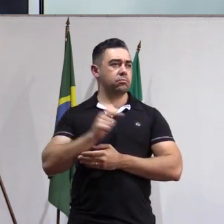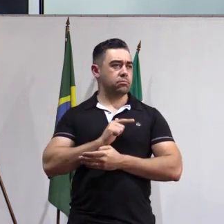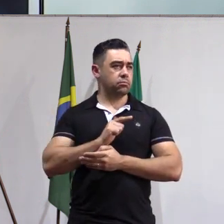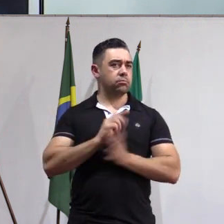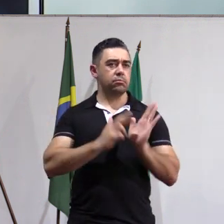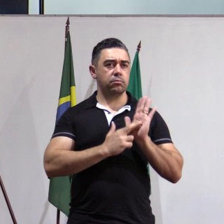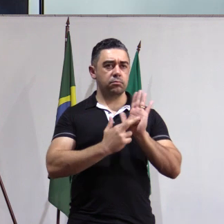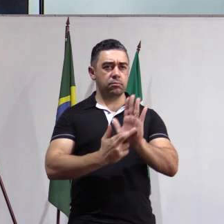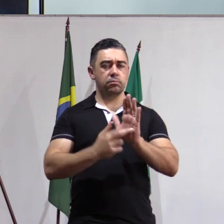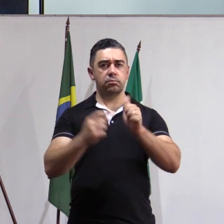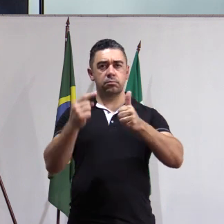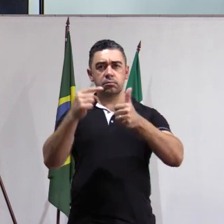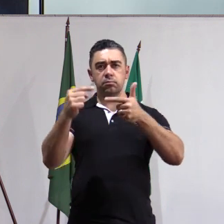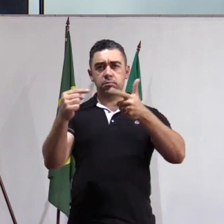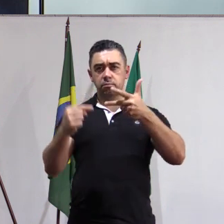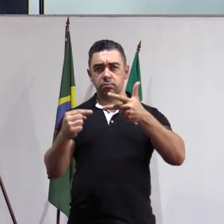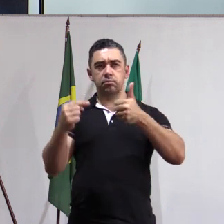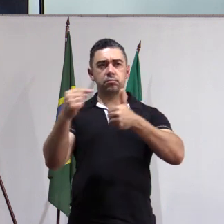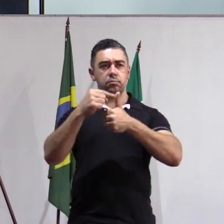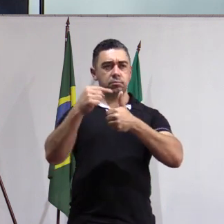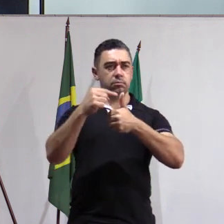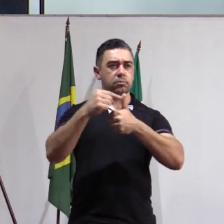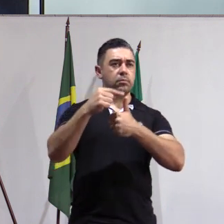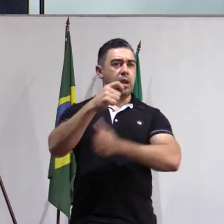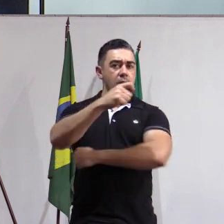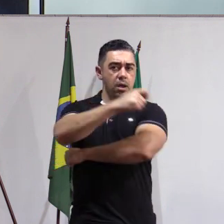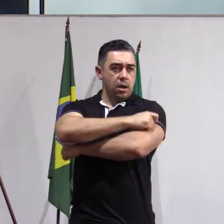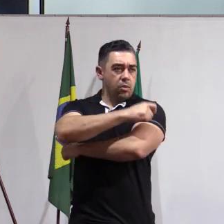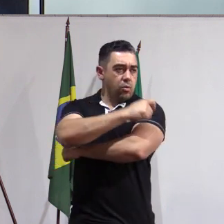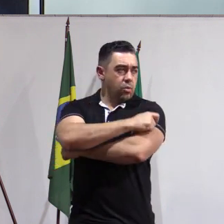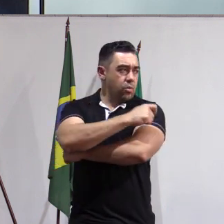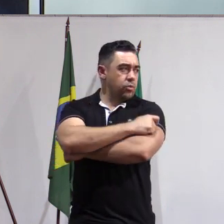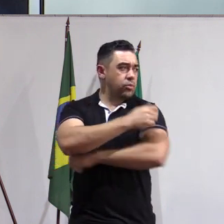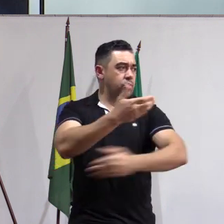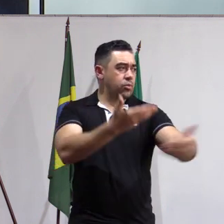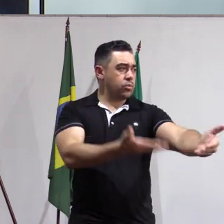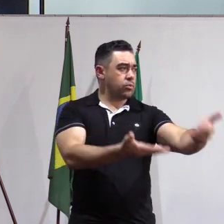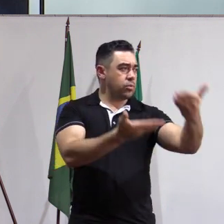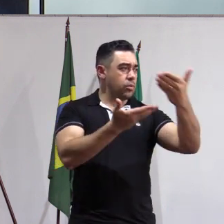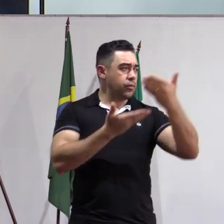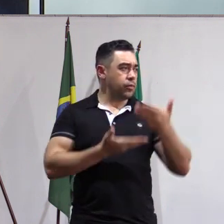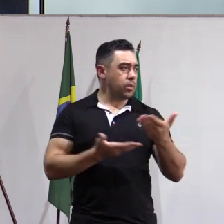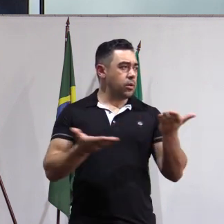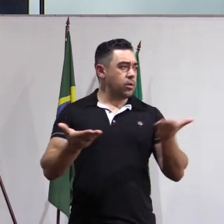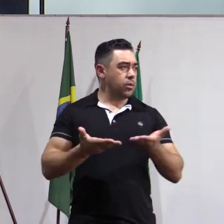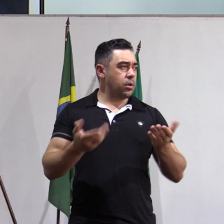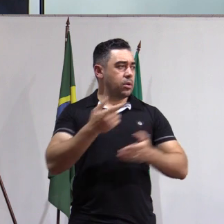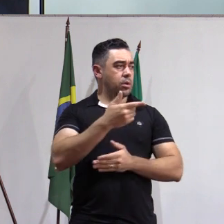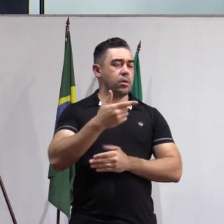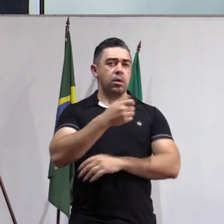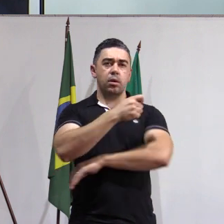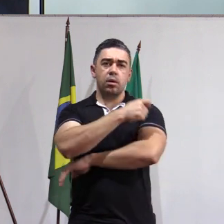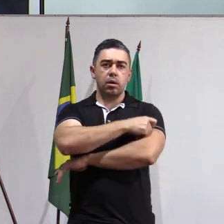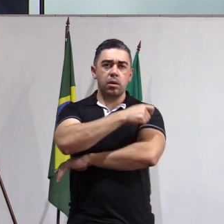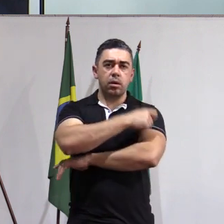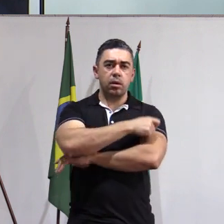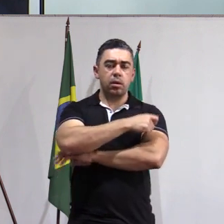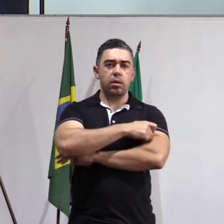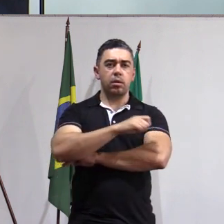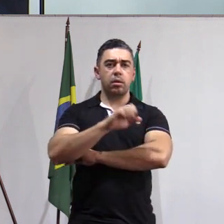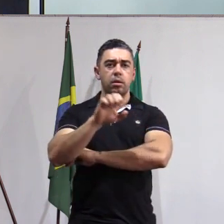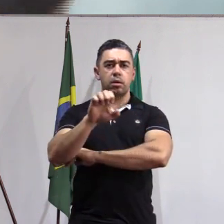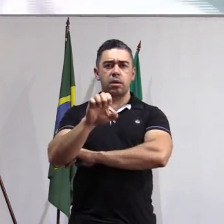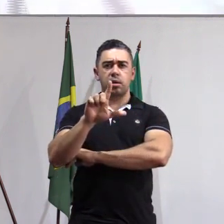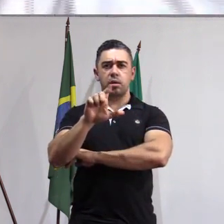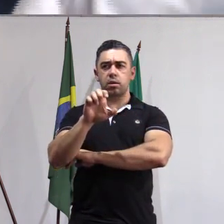das nossas 3 categorias, começando pelos estudantes. Quero, então, passar a palavra à estudante Ellen